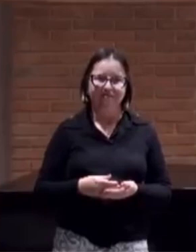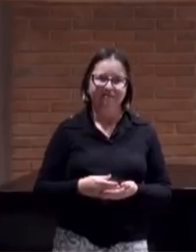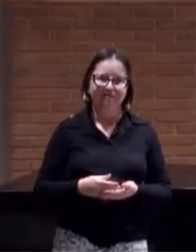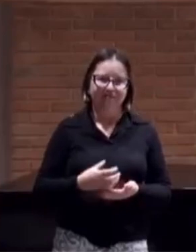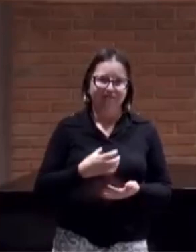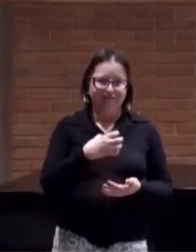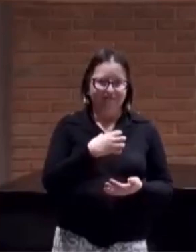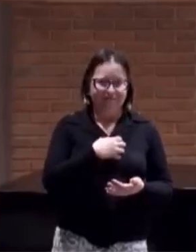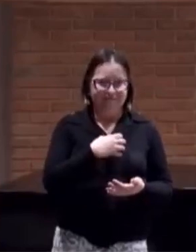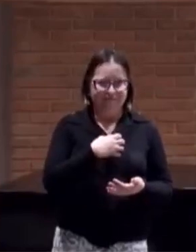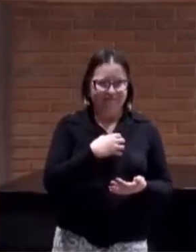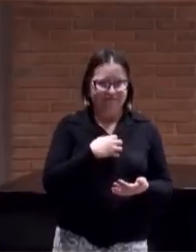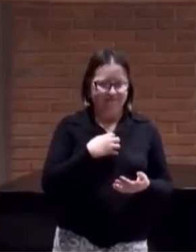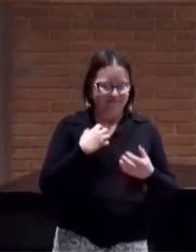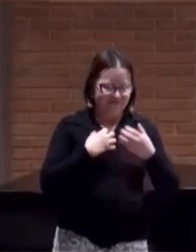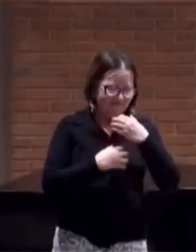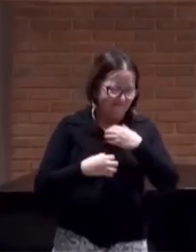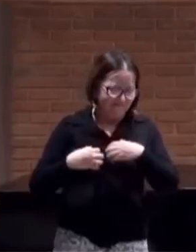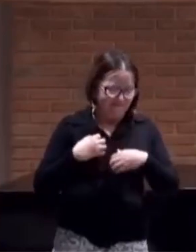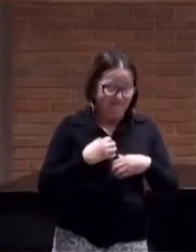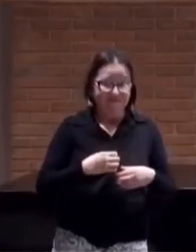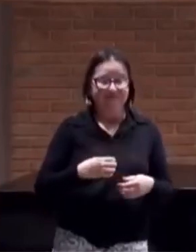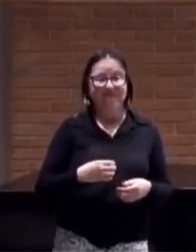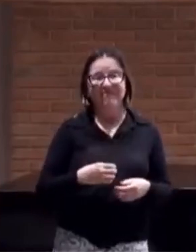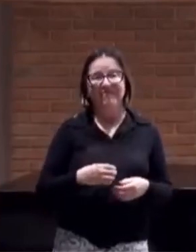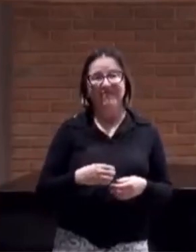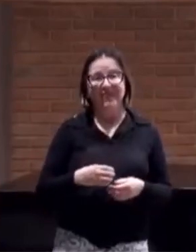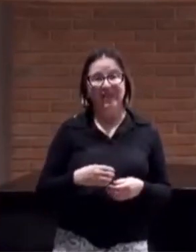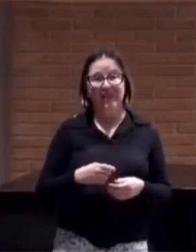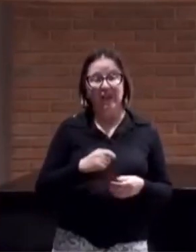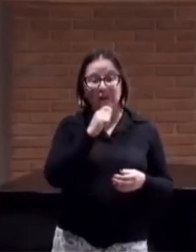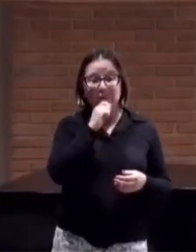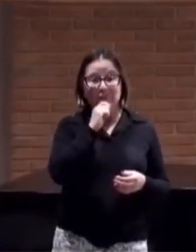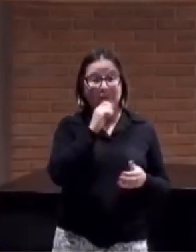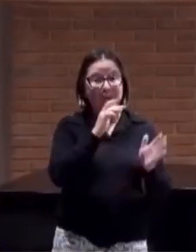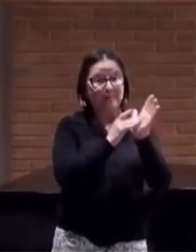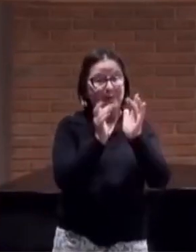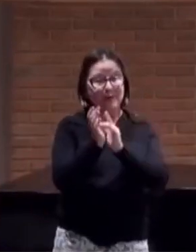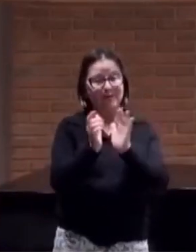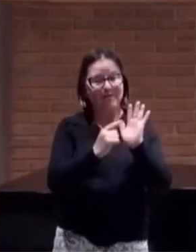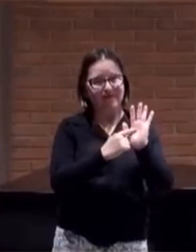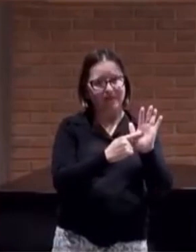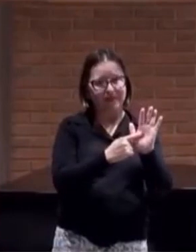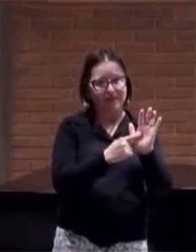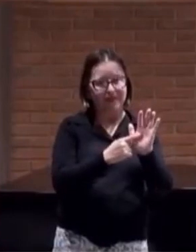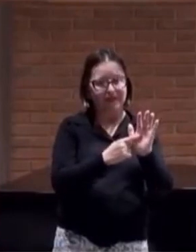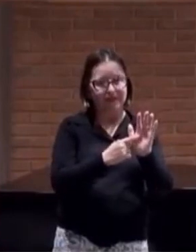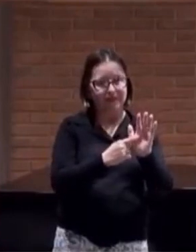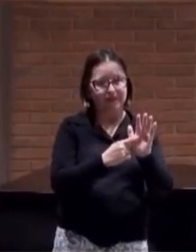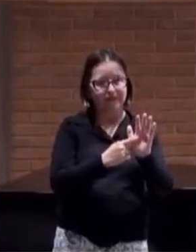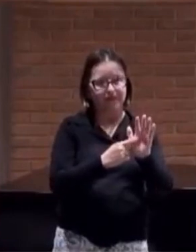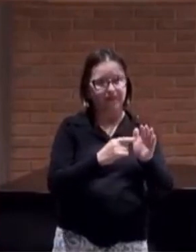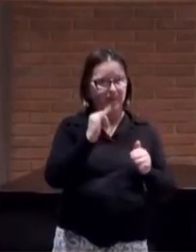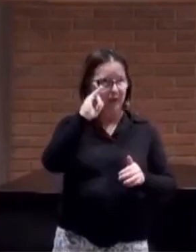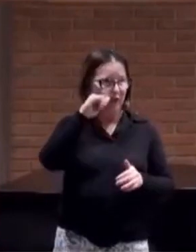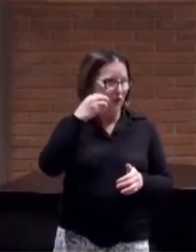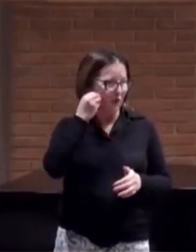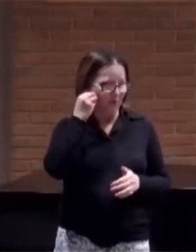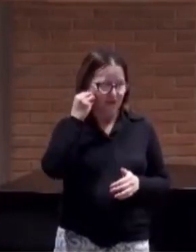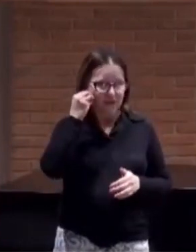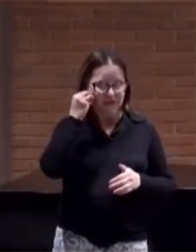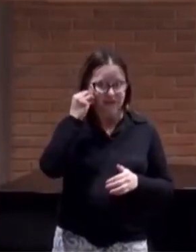E aqui há um exemplo que Jesus dá, o exemplo de Judas, que foi